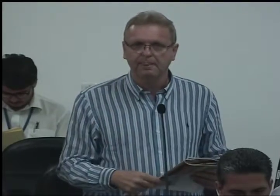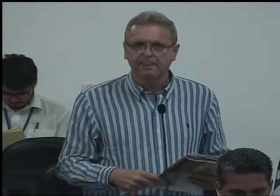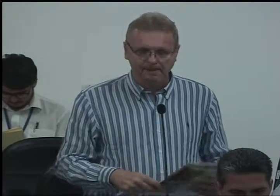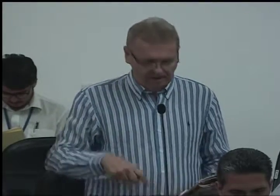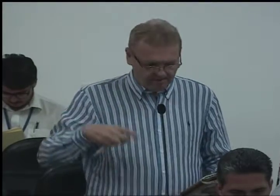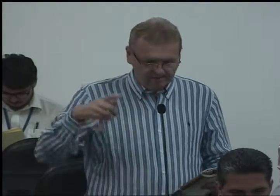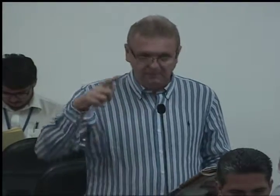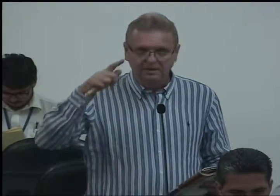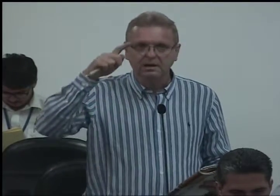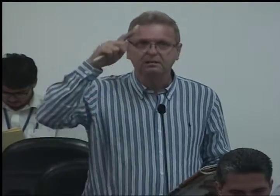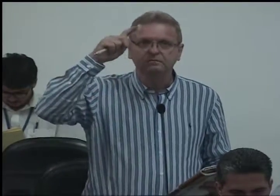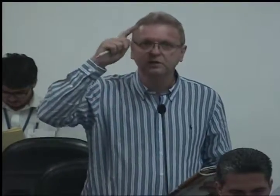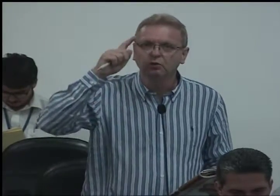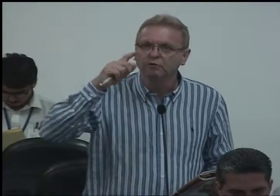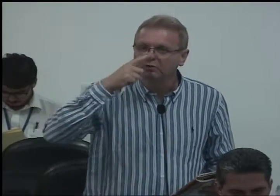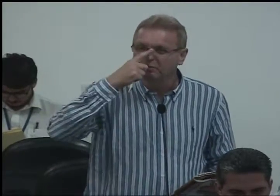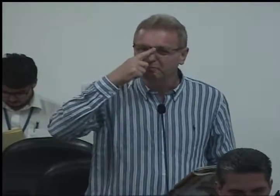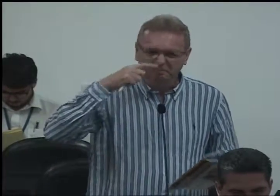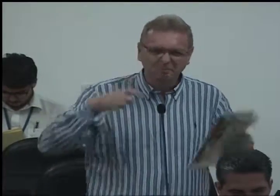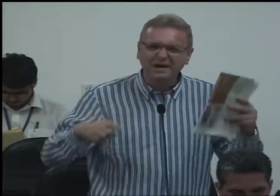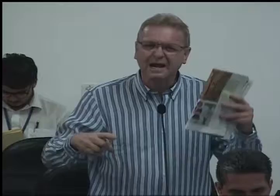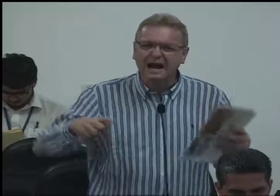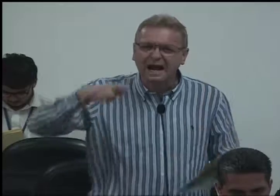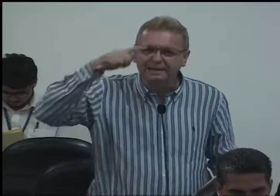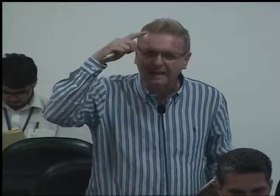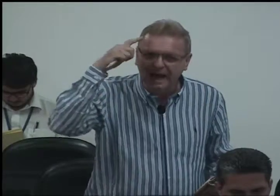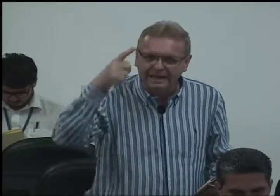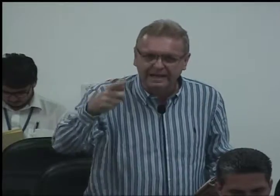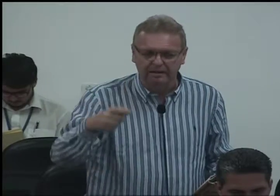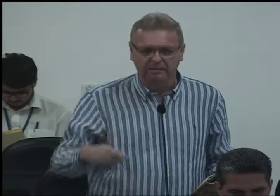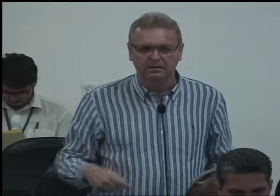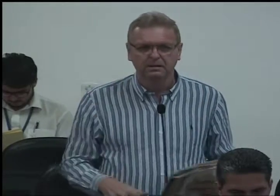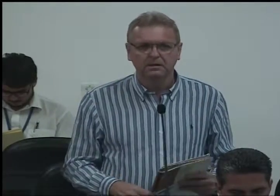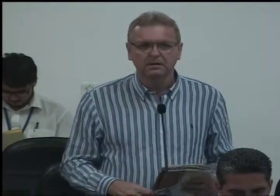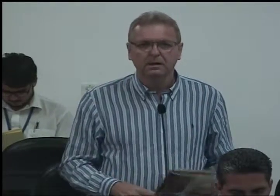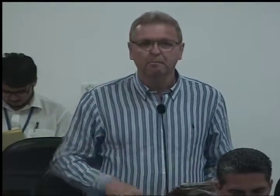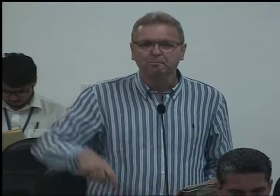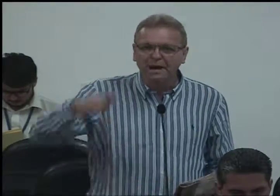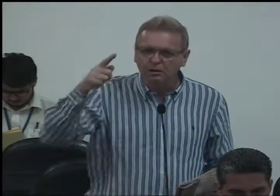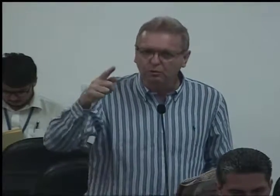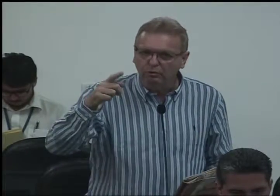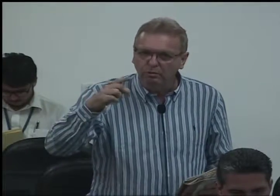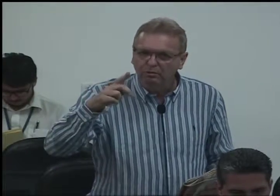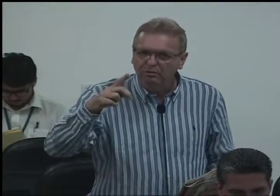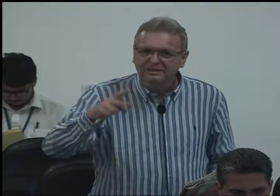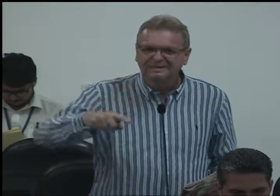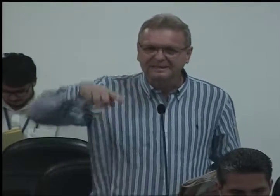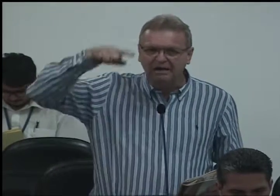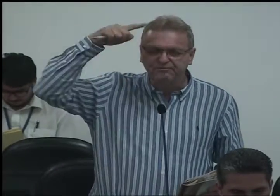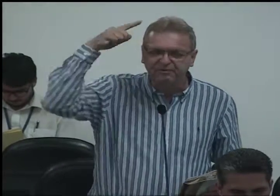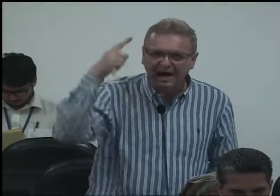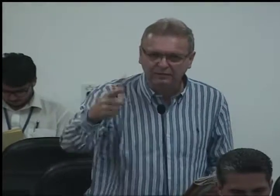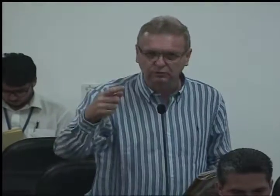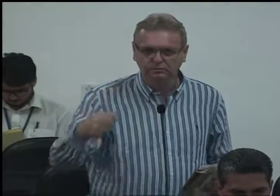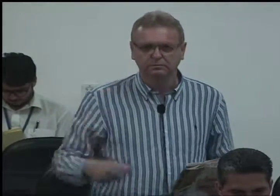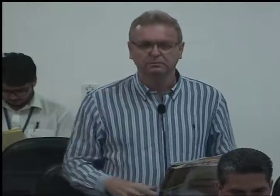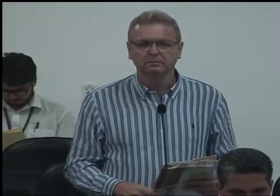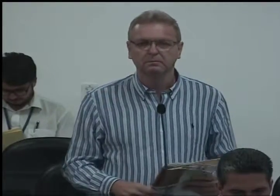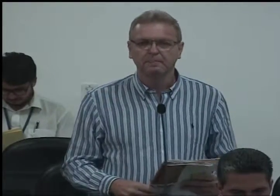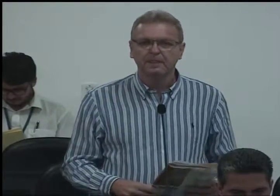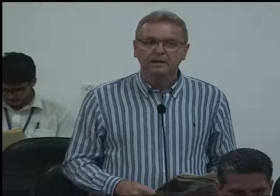expressar. De novo, canalha, banco,